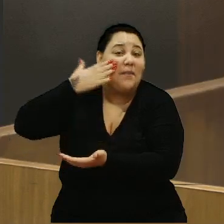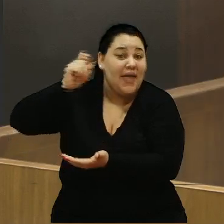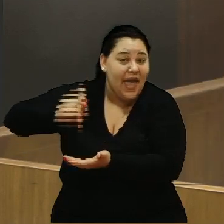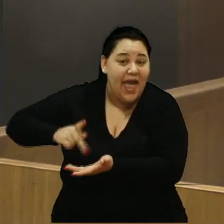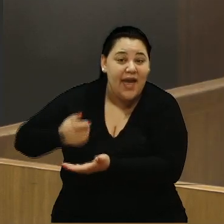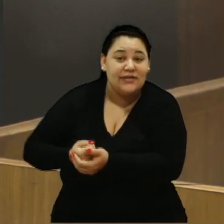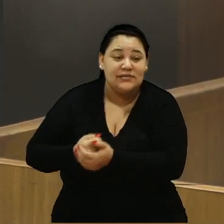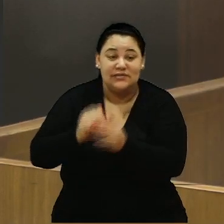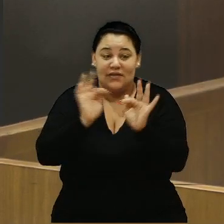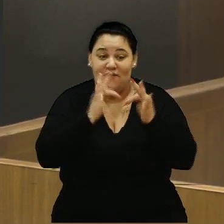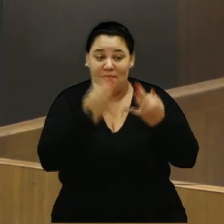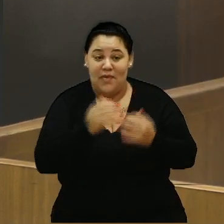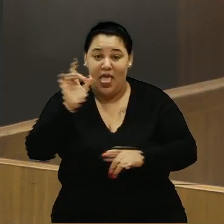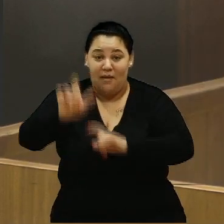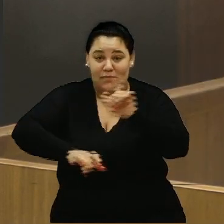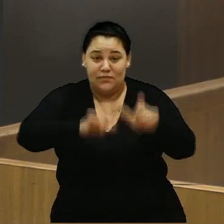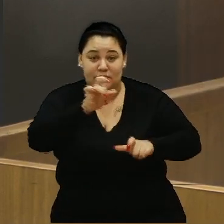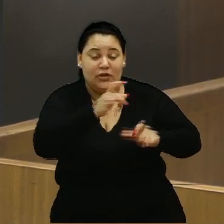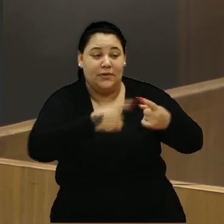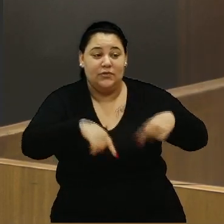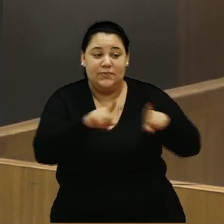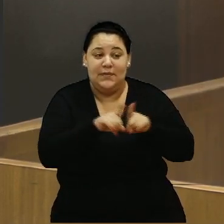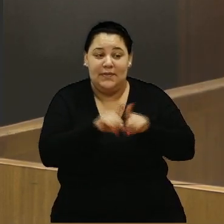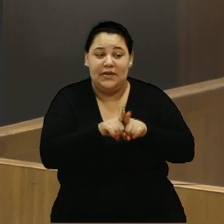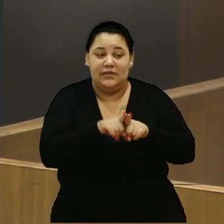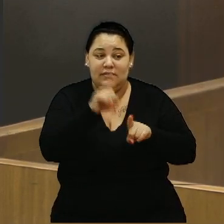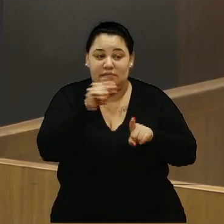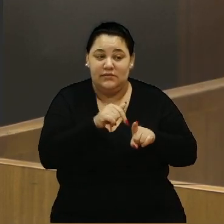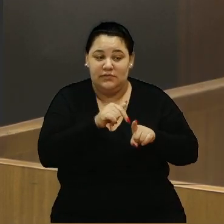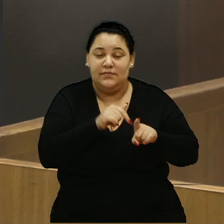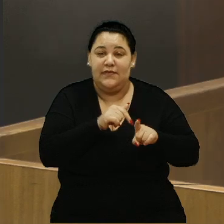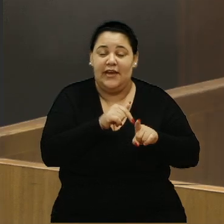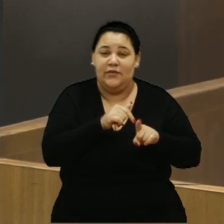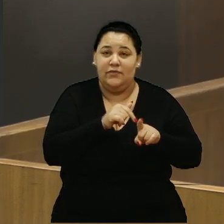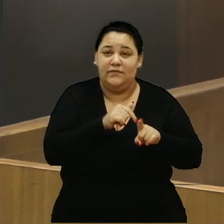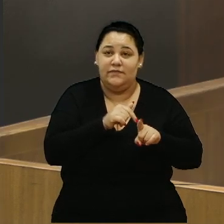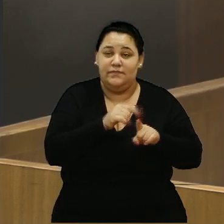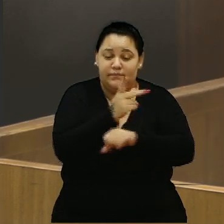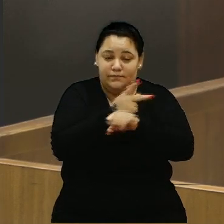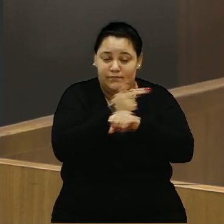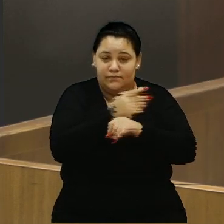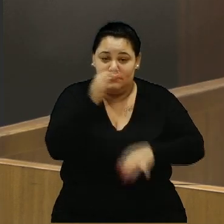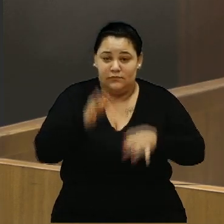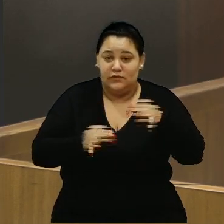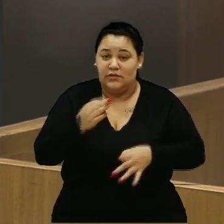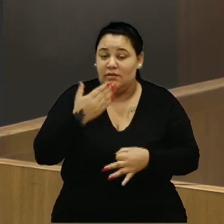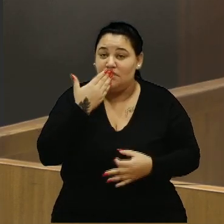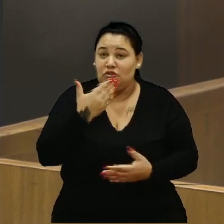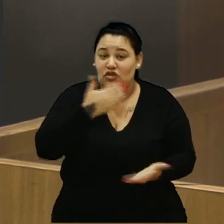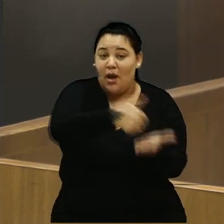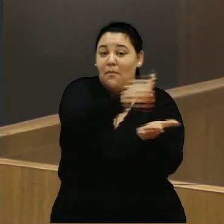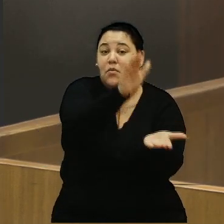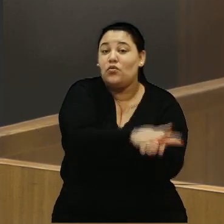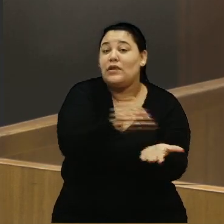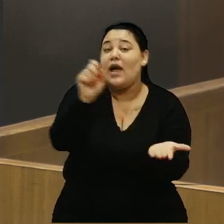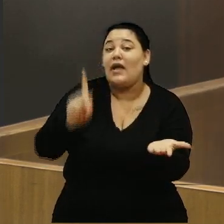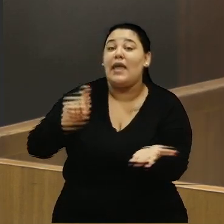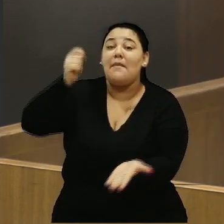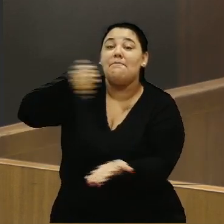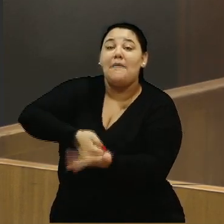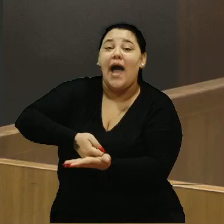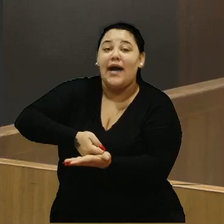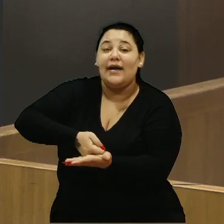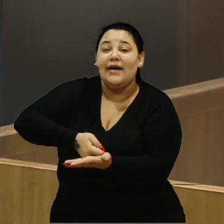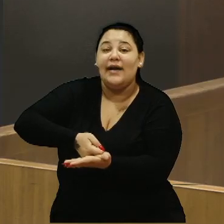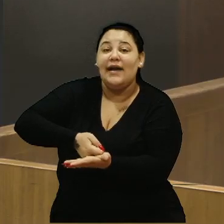a família dessa pessoa procurar justiça pedindo indenização, adivinha quem é que paga o dano? Adivinha quem é